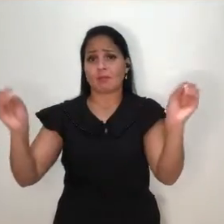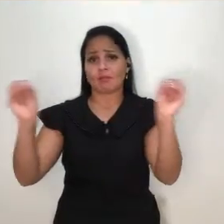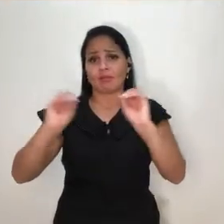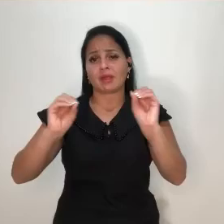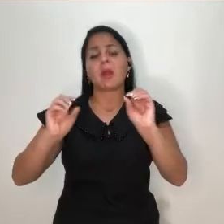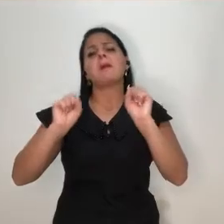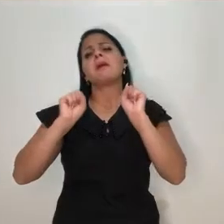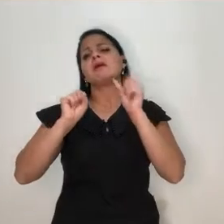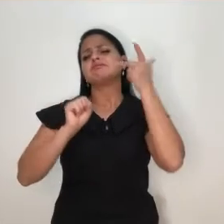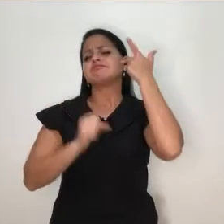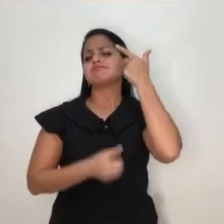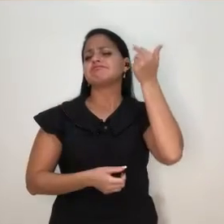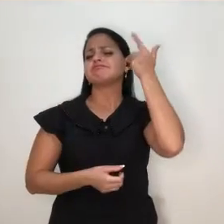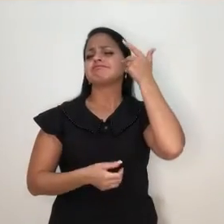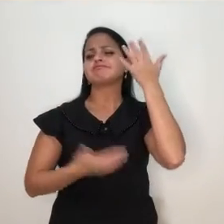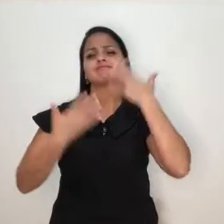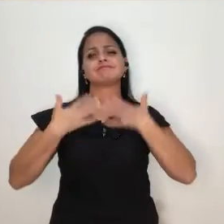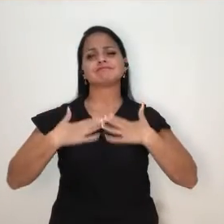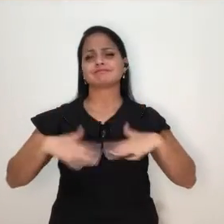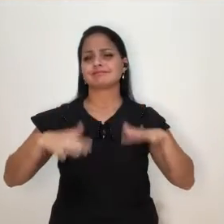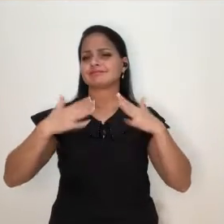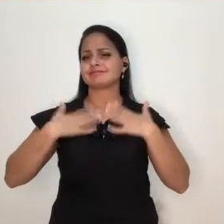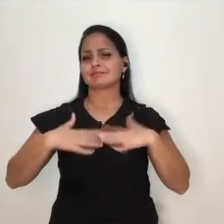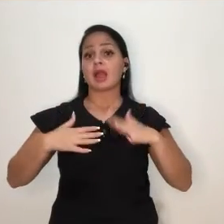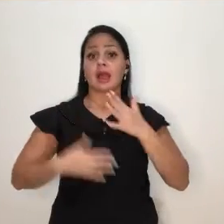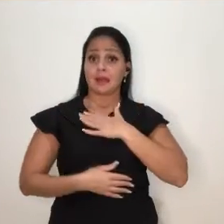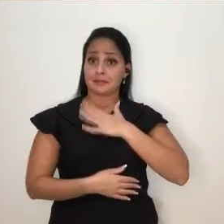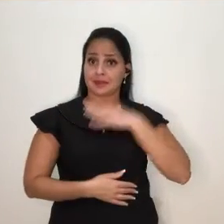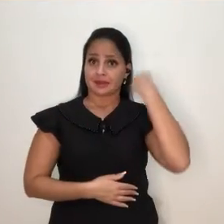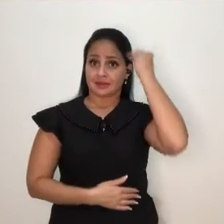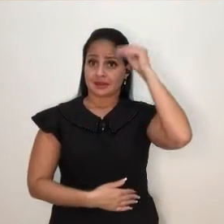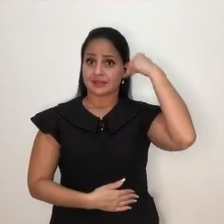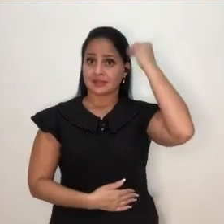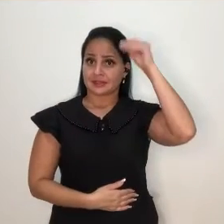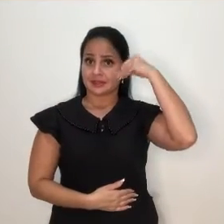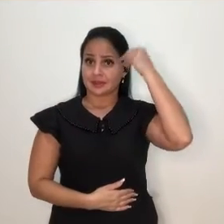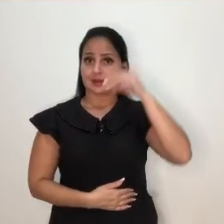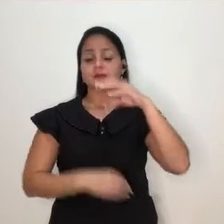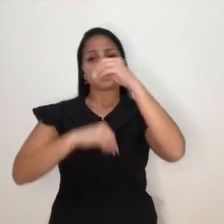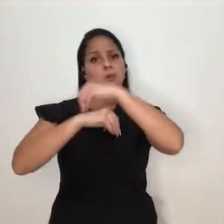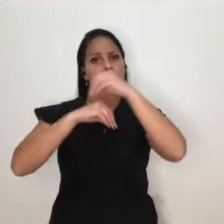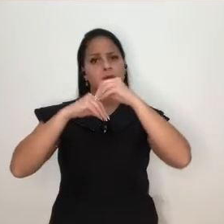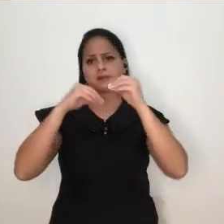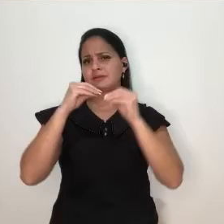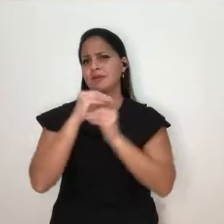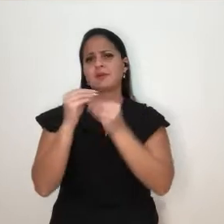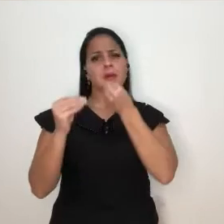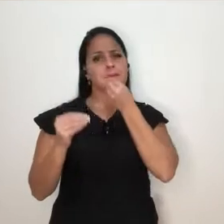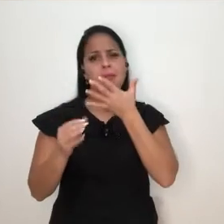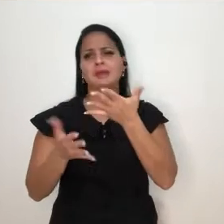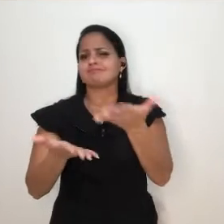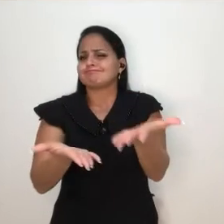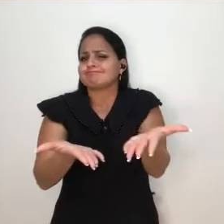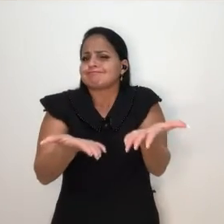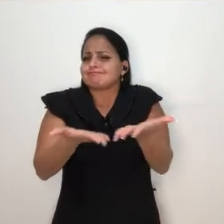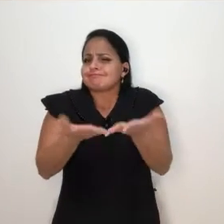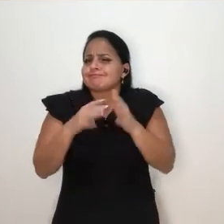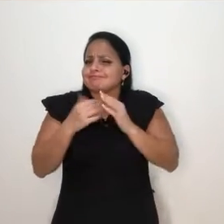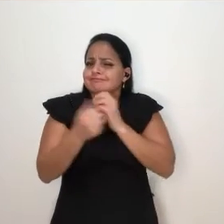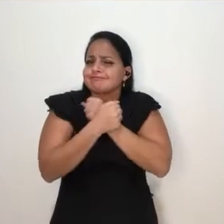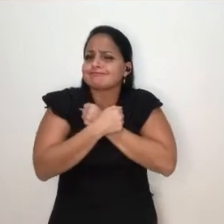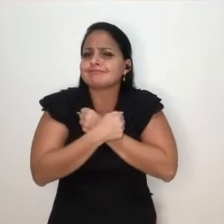é super tranquilo. A minha experiência com a UFG, eu fui muito bem